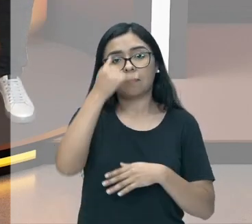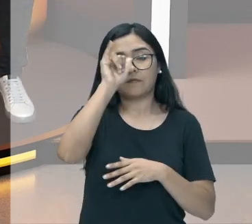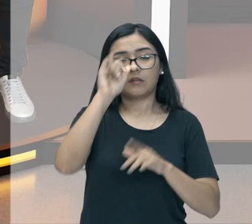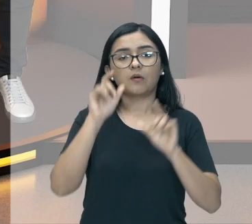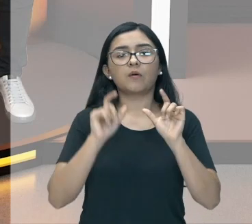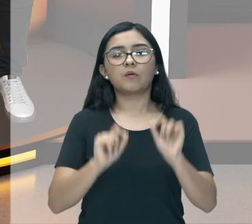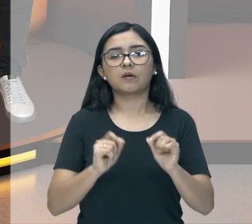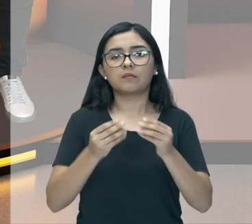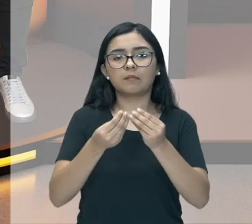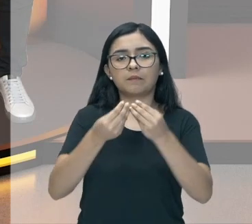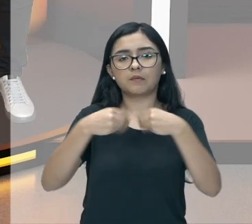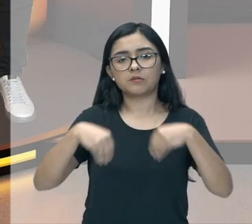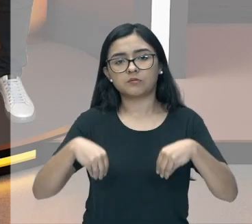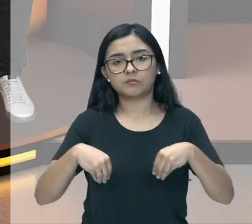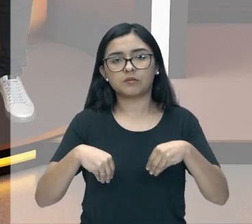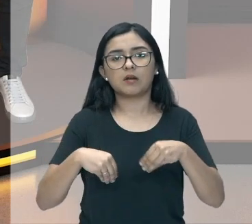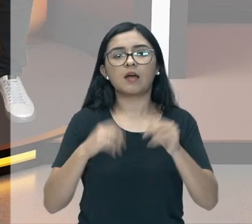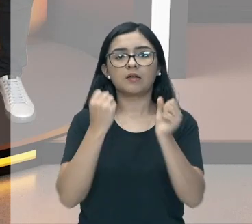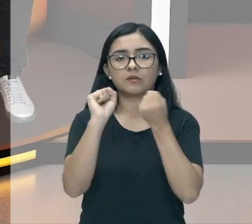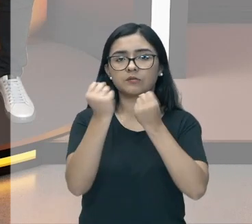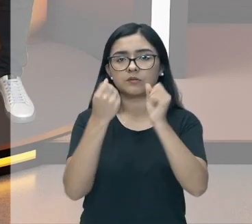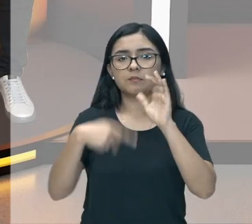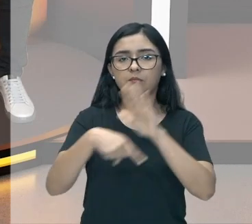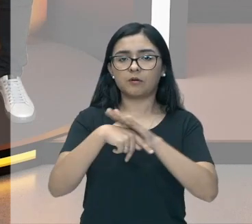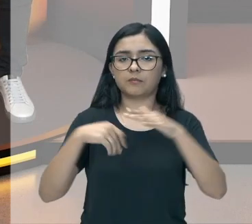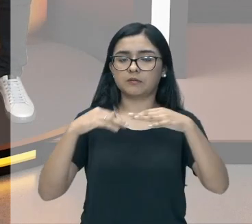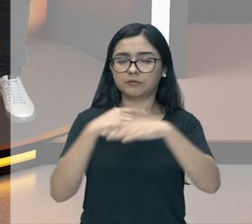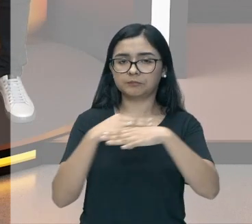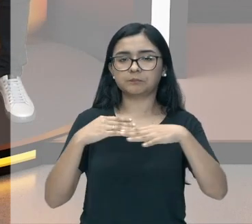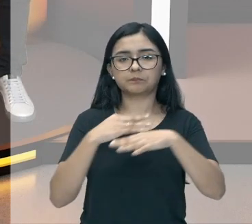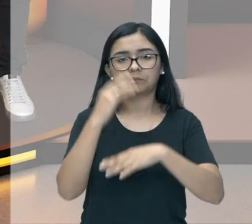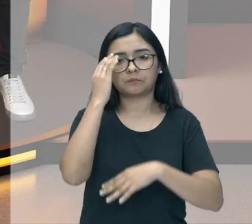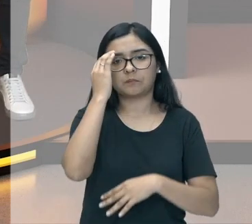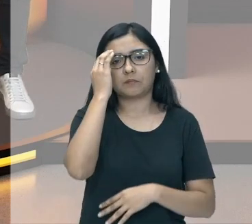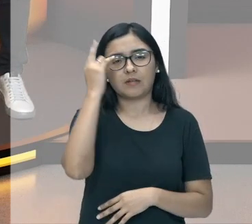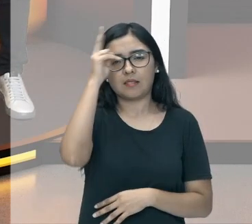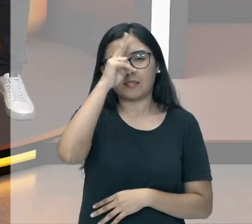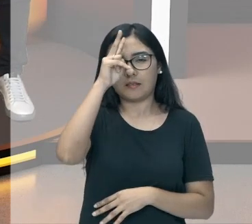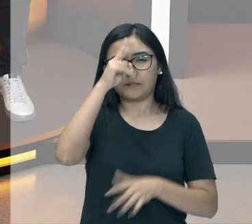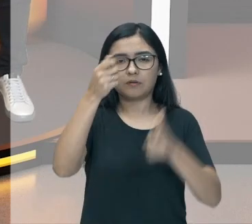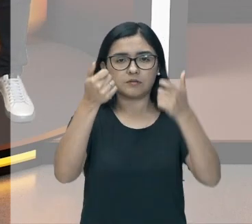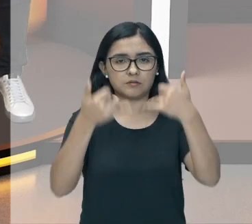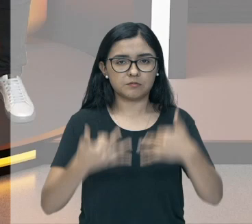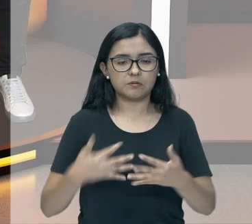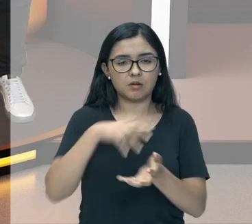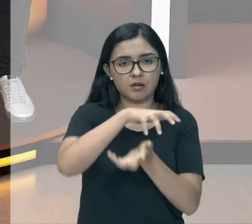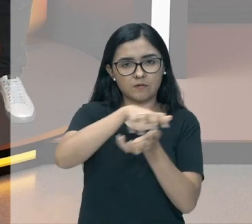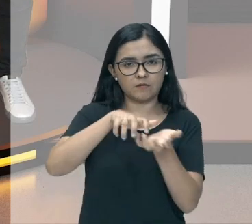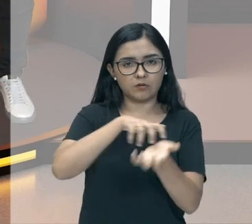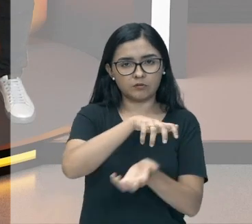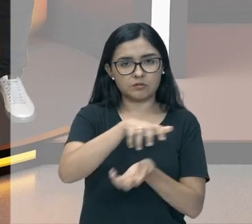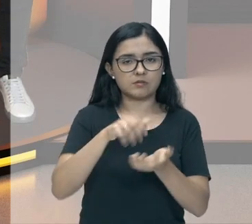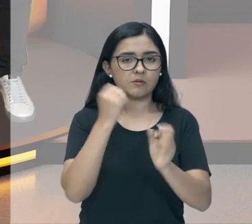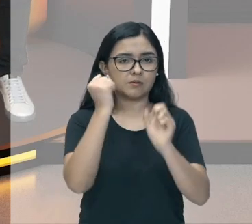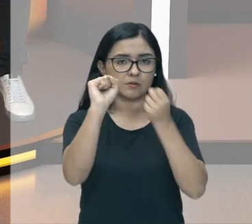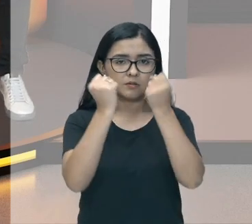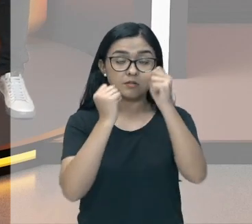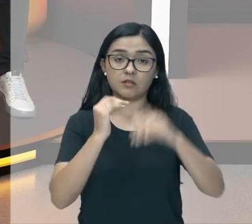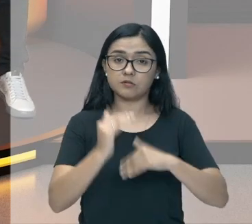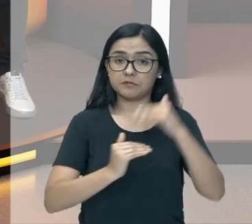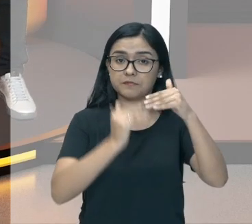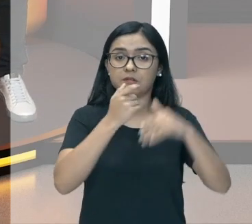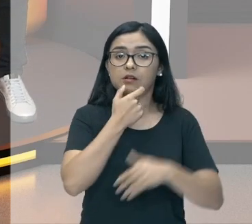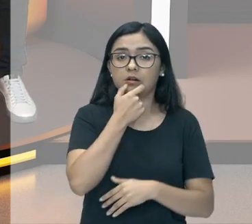indústria da metrópole já estabelecida. Lembre-se que nós falamos da Revolução Industrial, que está se desenvolvendo aí na Inglaterra. A Inglaterra vai ser a